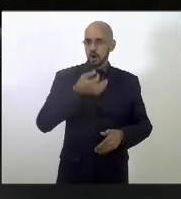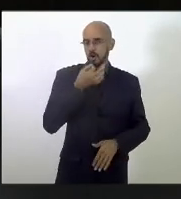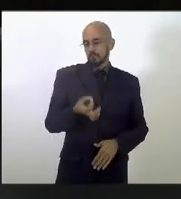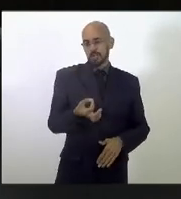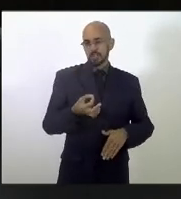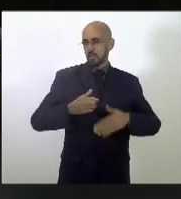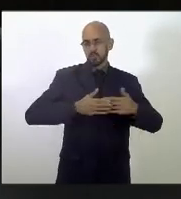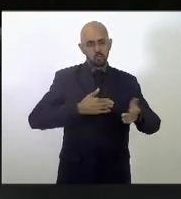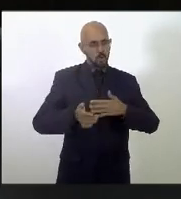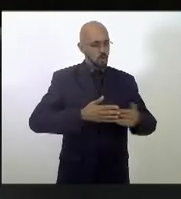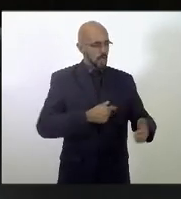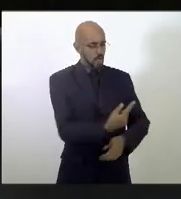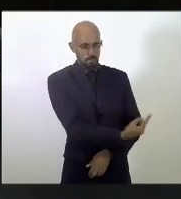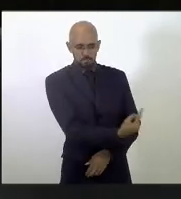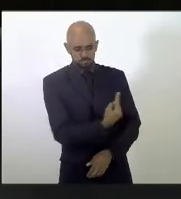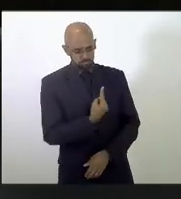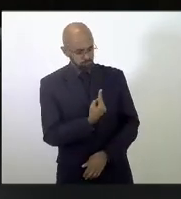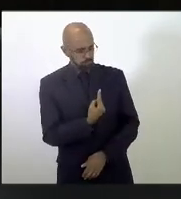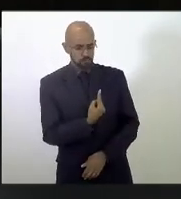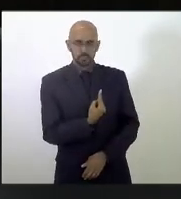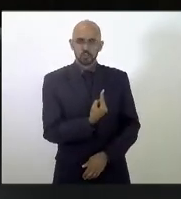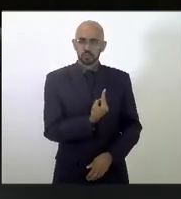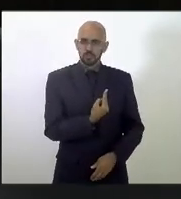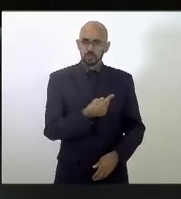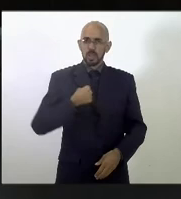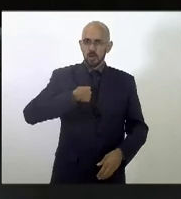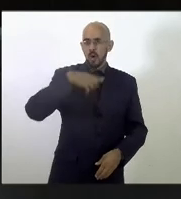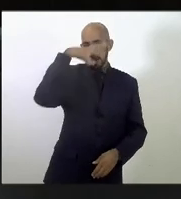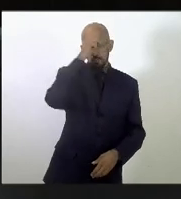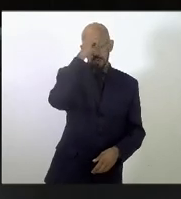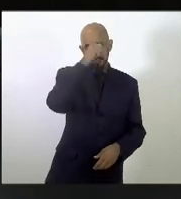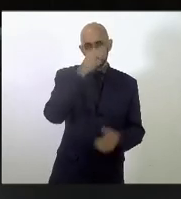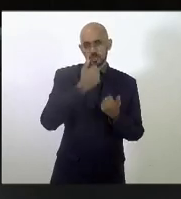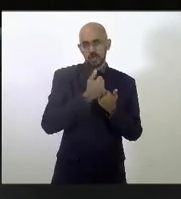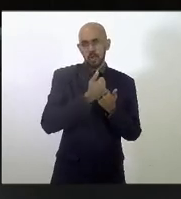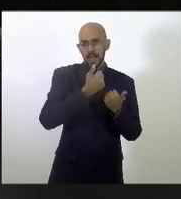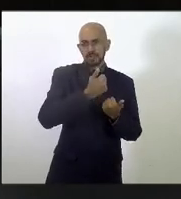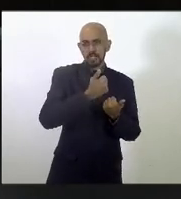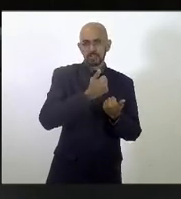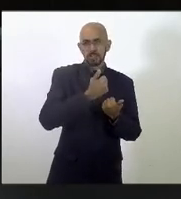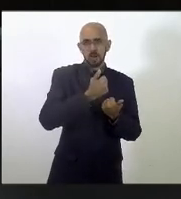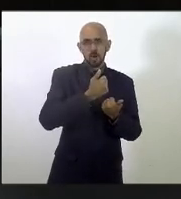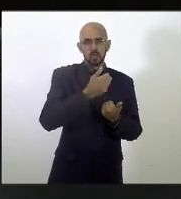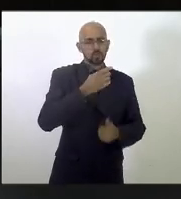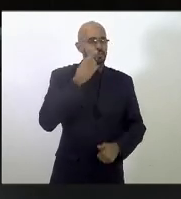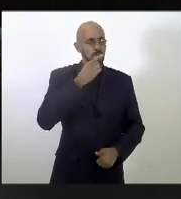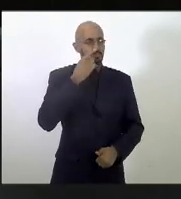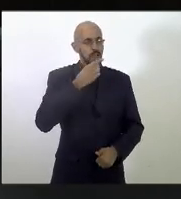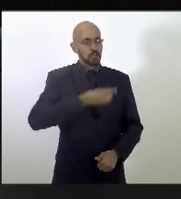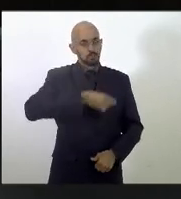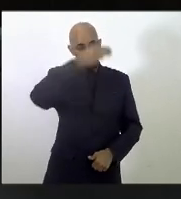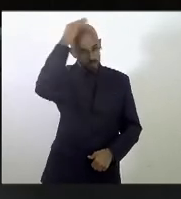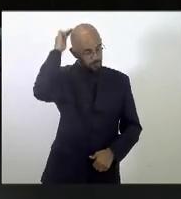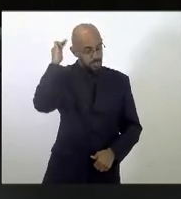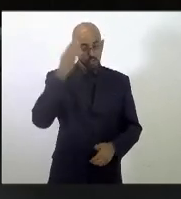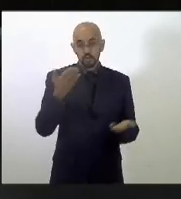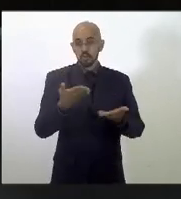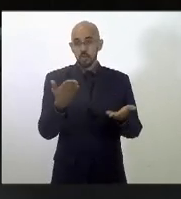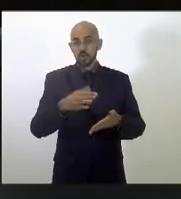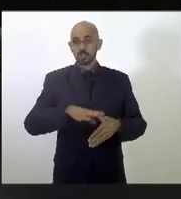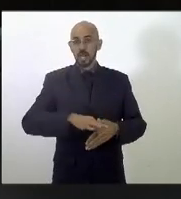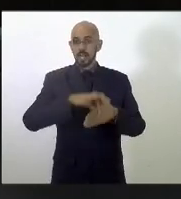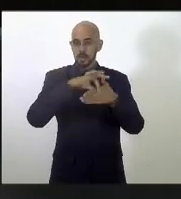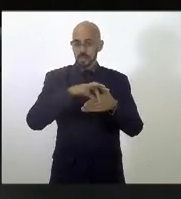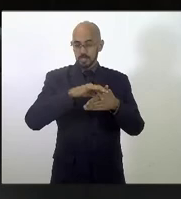seja ela. Isso eu aprendi sendo assessor do meu querido amigo deputado Márcio Pacheco, hoje líder do